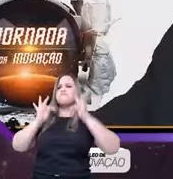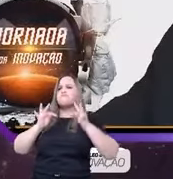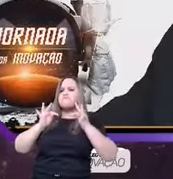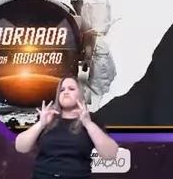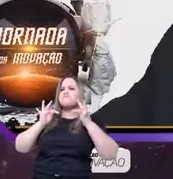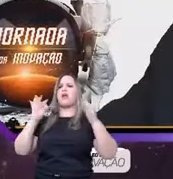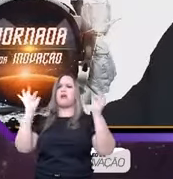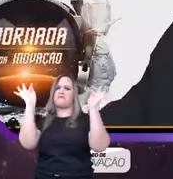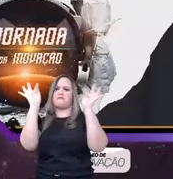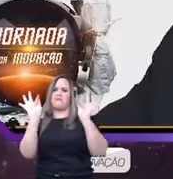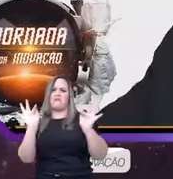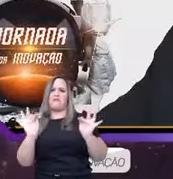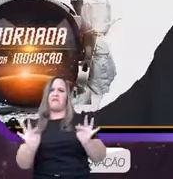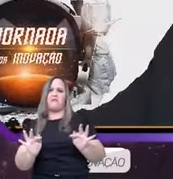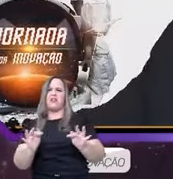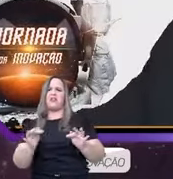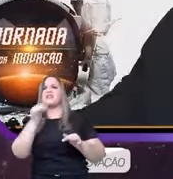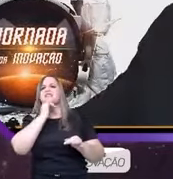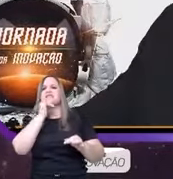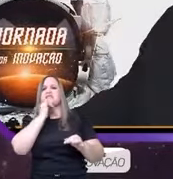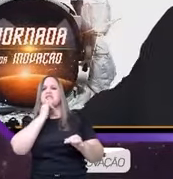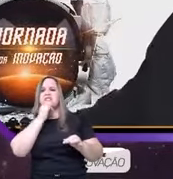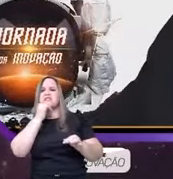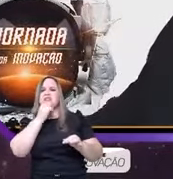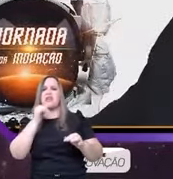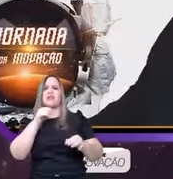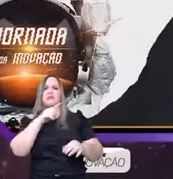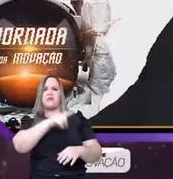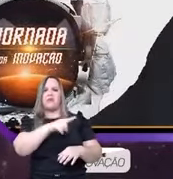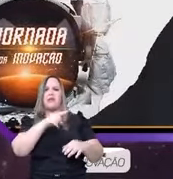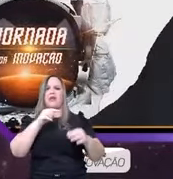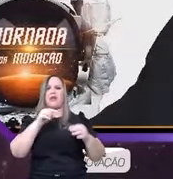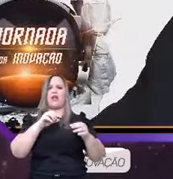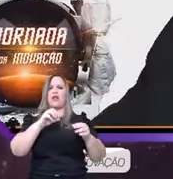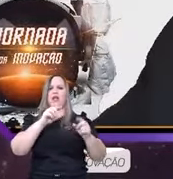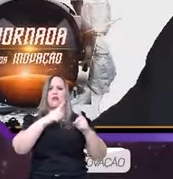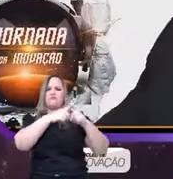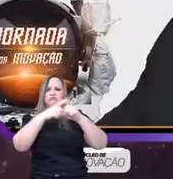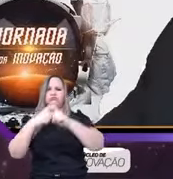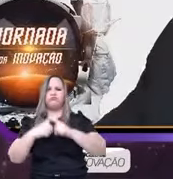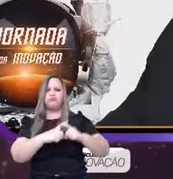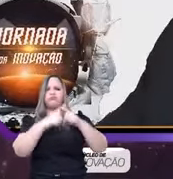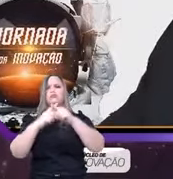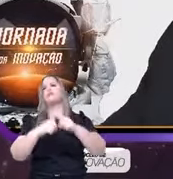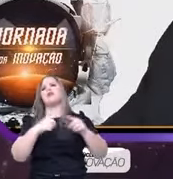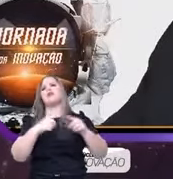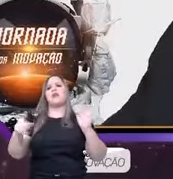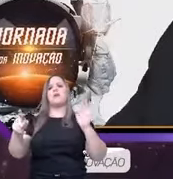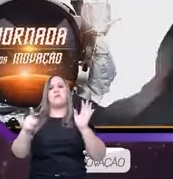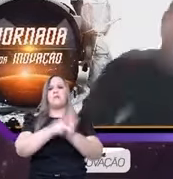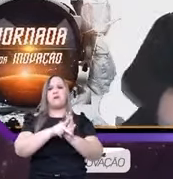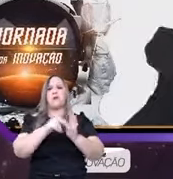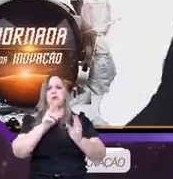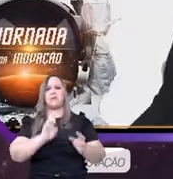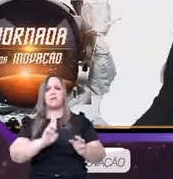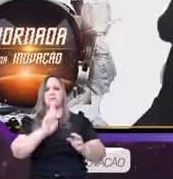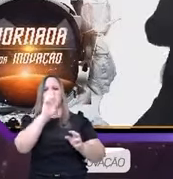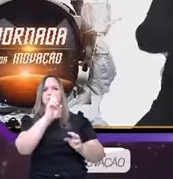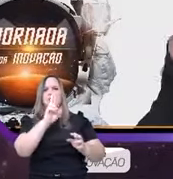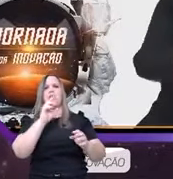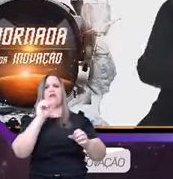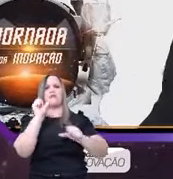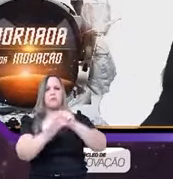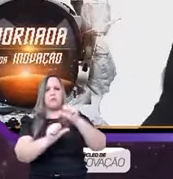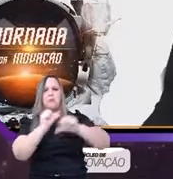feliz ao trazer o exemplo do Steve Jobs como um elemento de um líder de modernização, de inovação. Eu peço licença